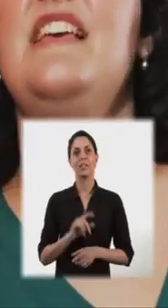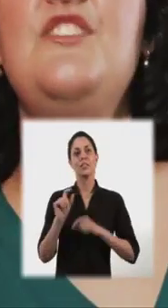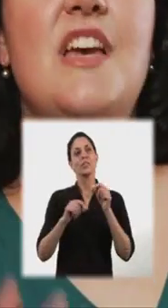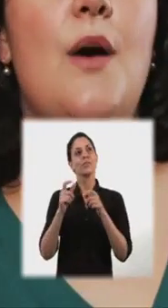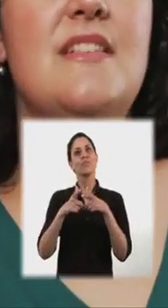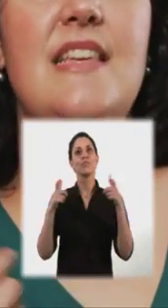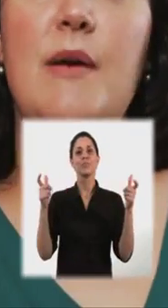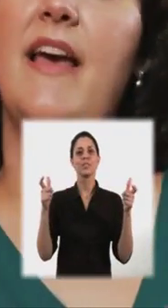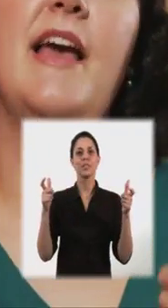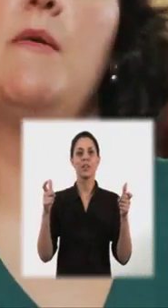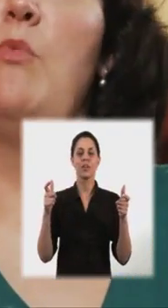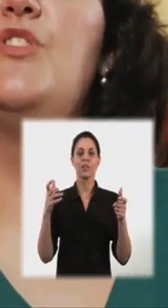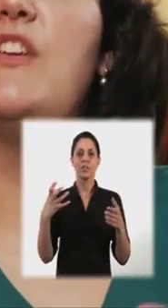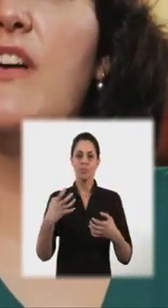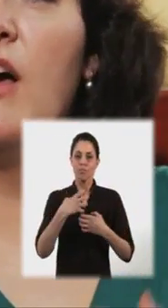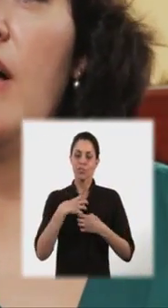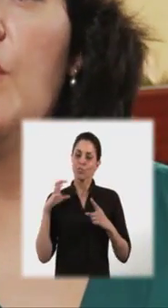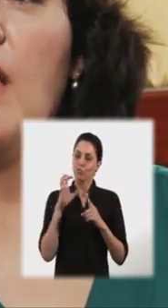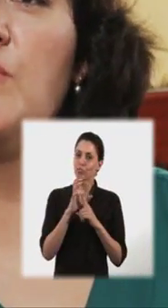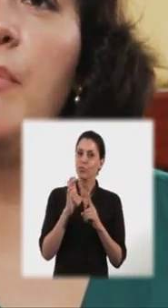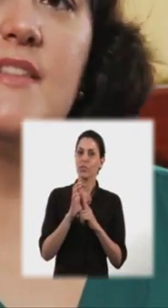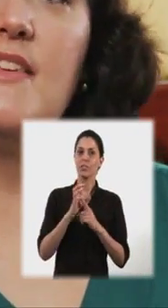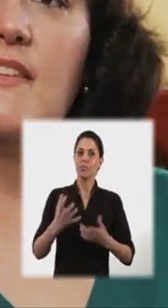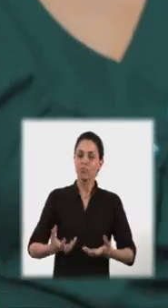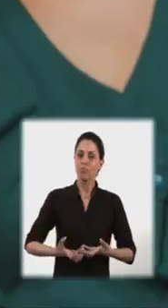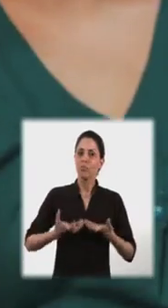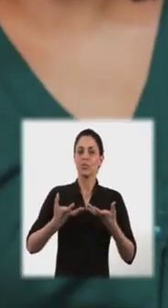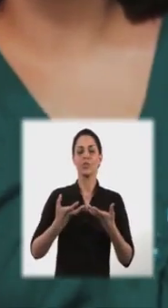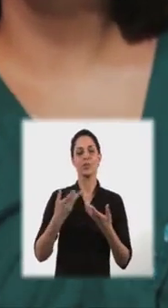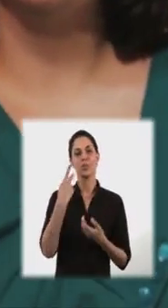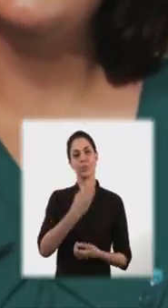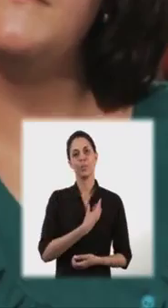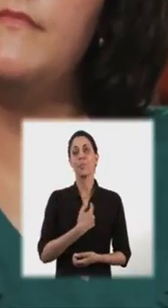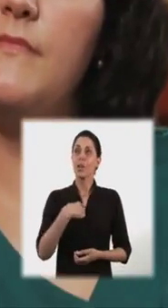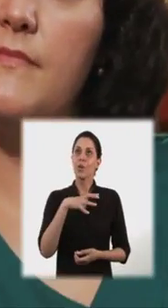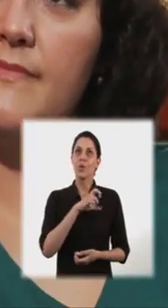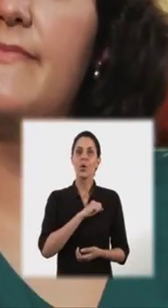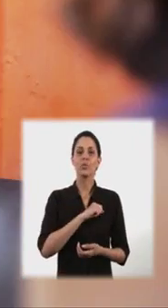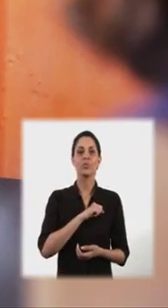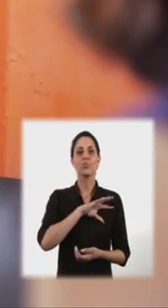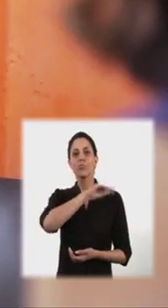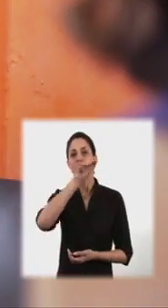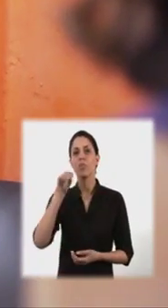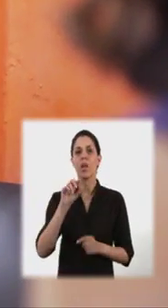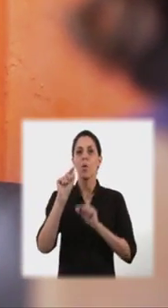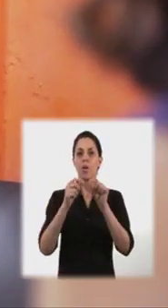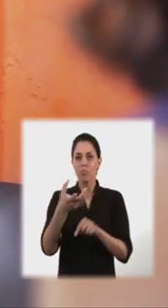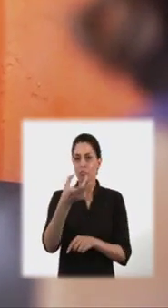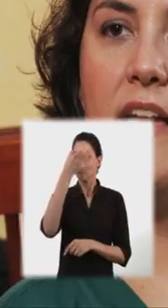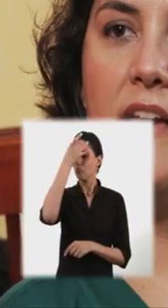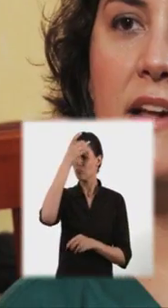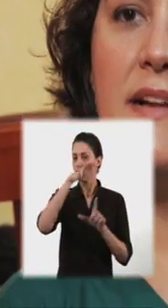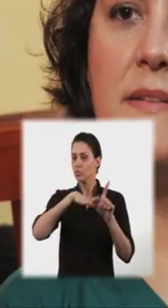O que, em geral, assim, motiva a sua poesia? A irreverência nos costumes